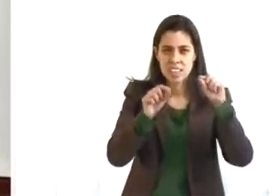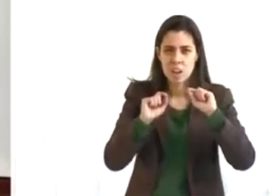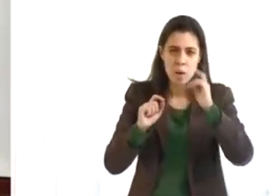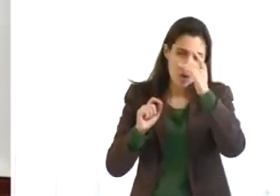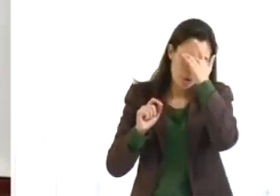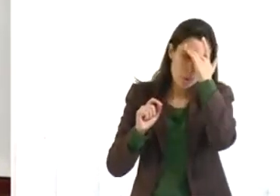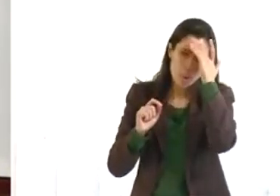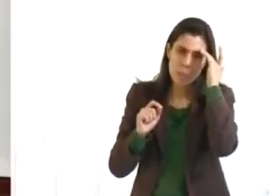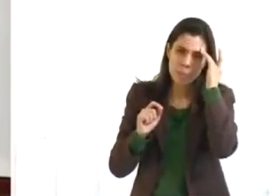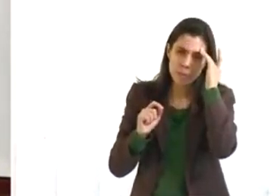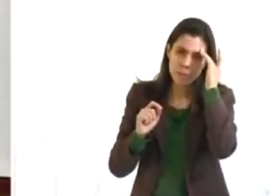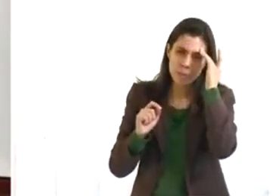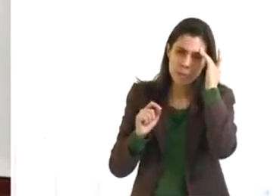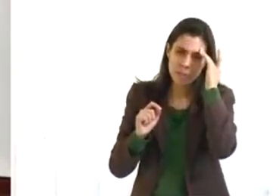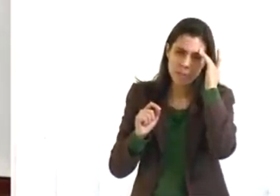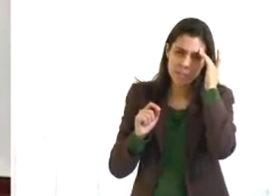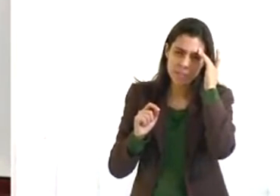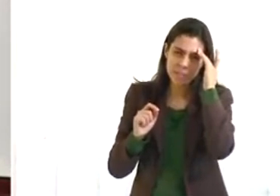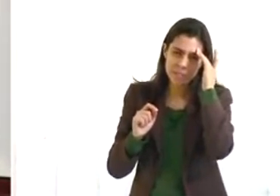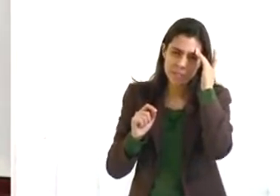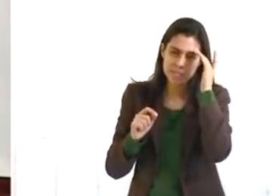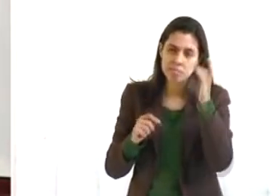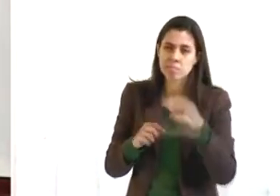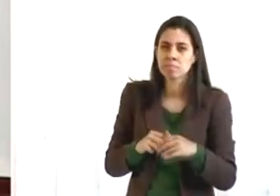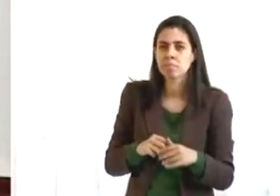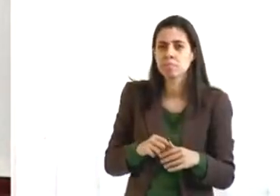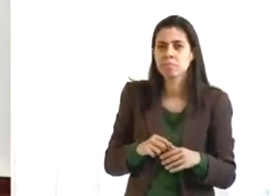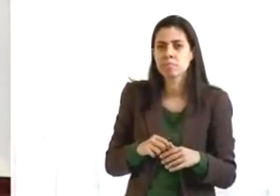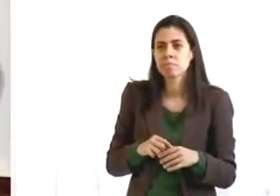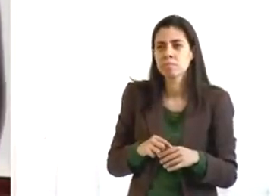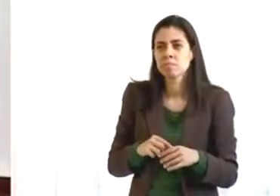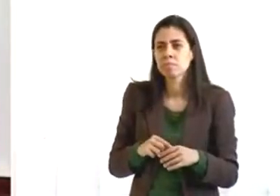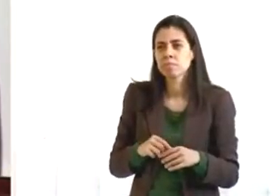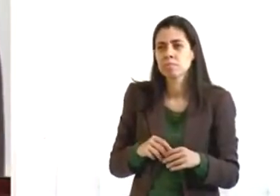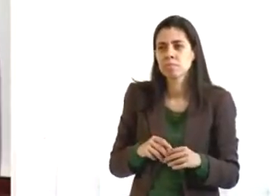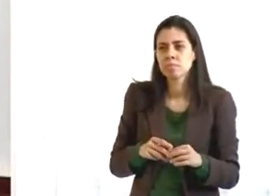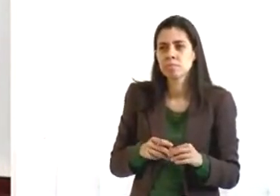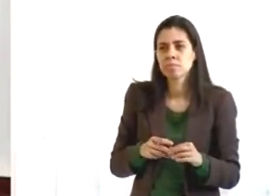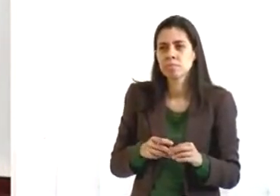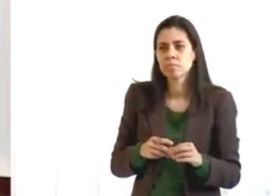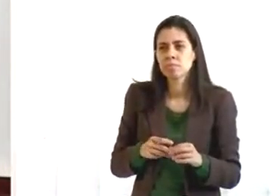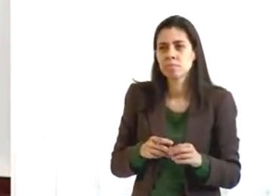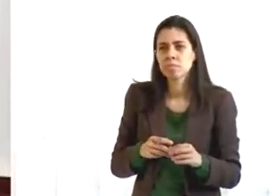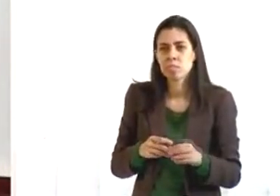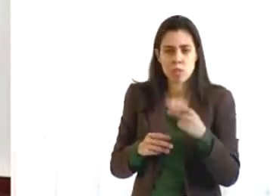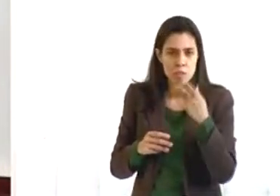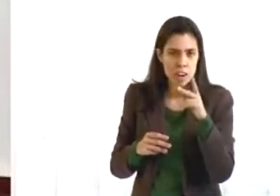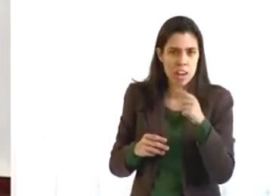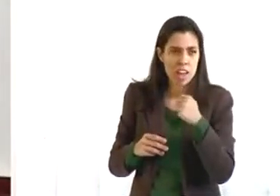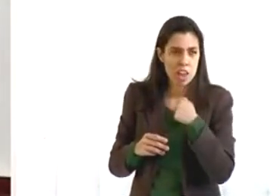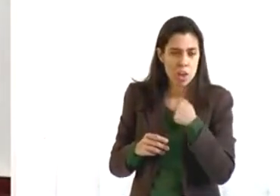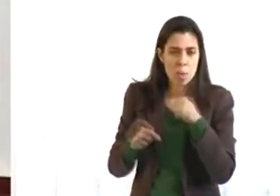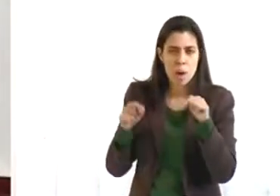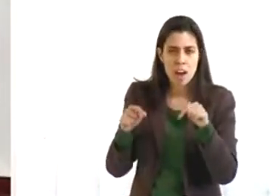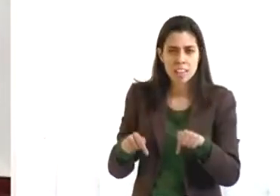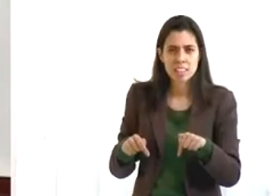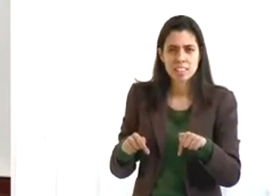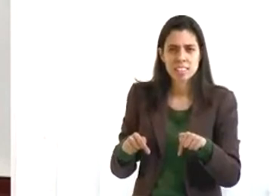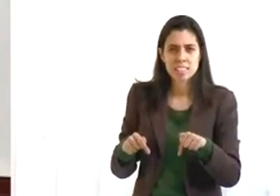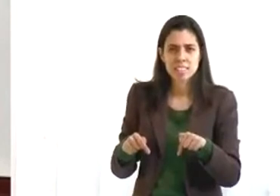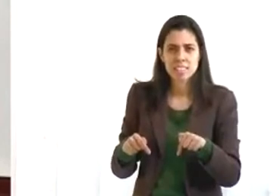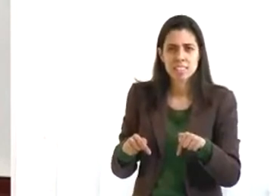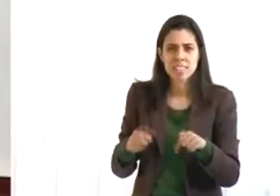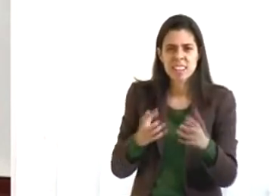Seja sensível para perceber o trabalhar de Deus e diga: eis-me aqui, Senhor, usa-me. Eu quero ser